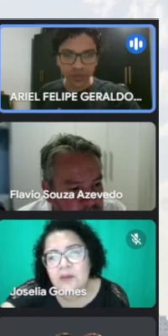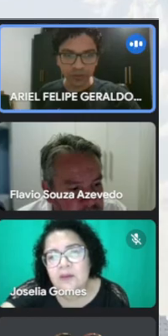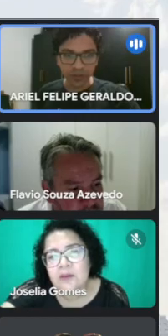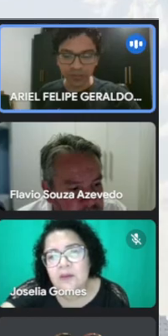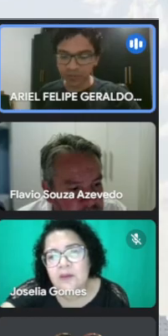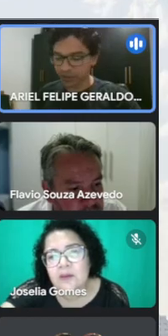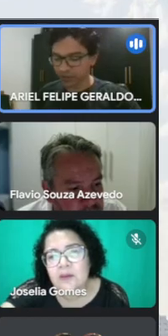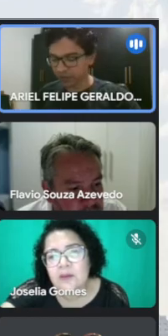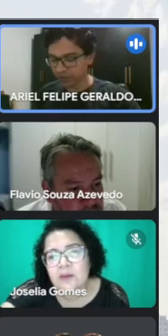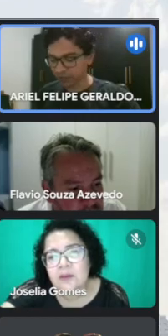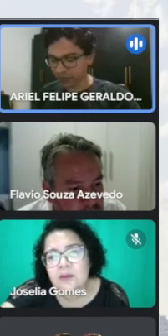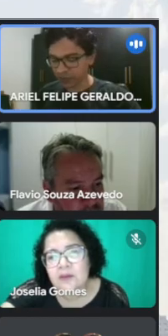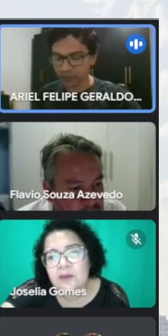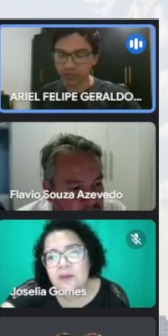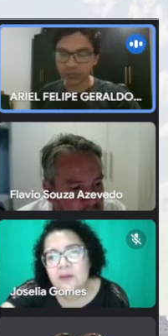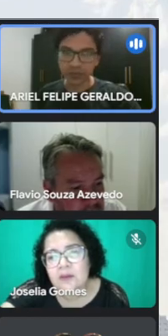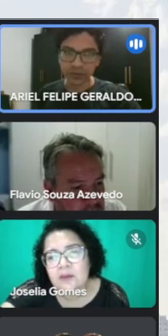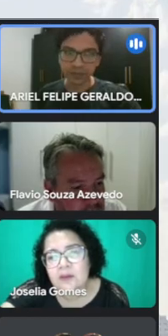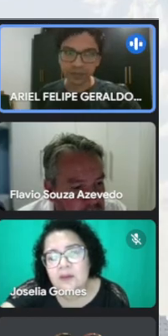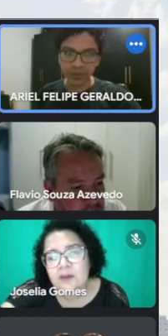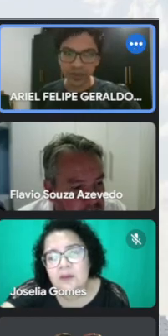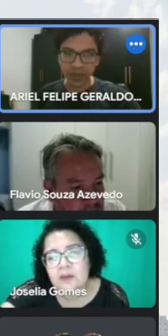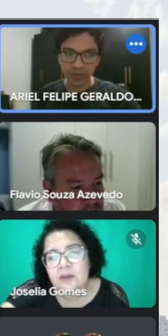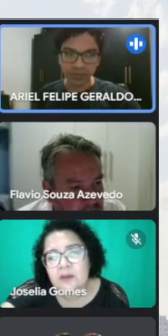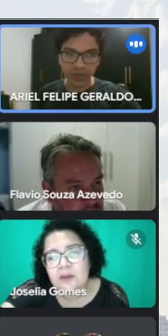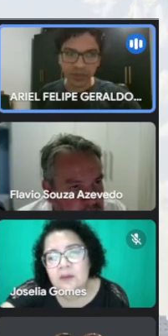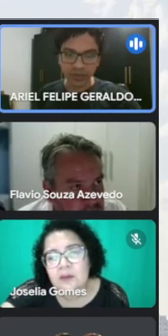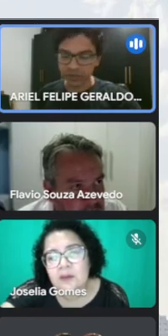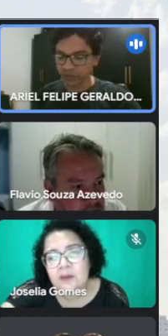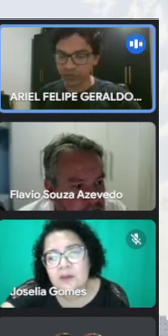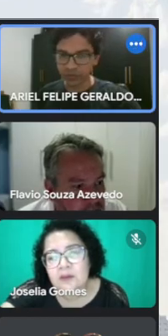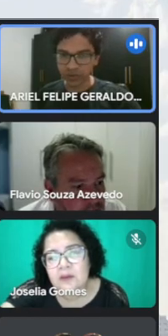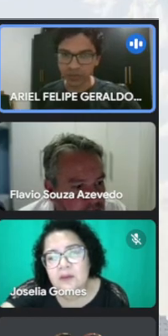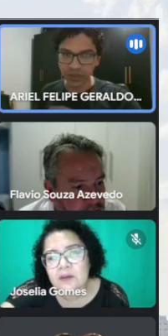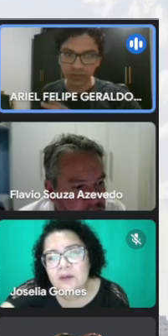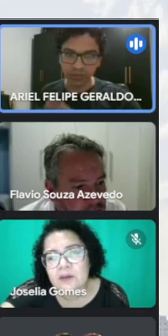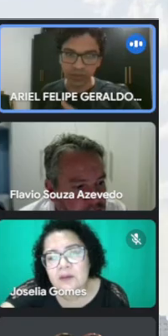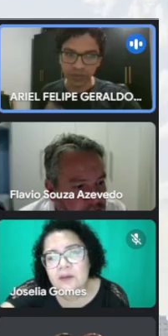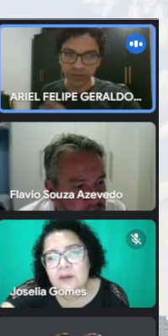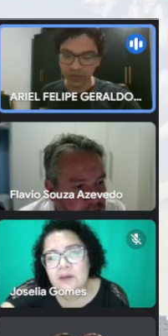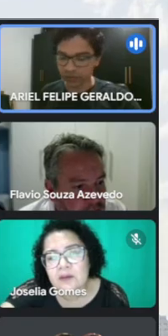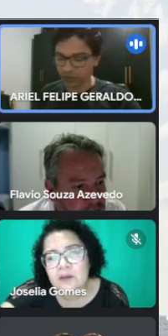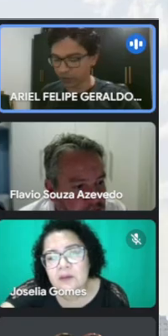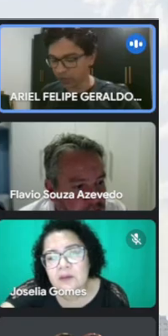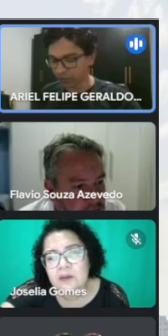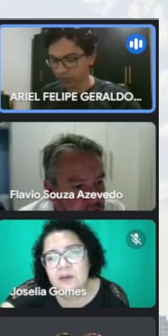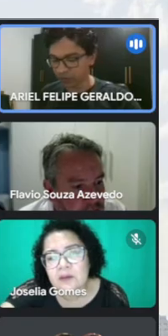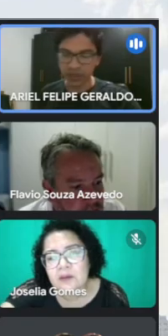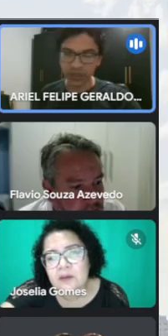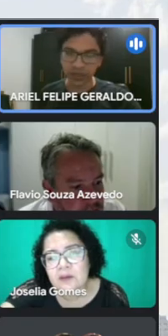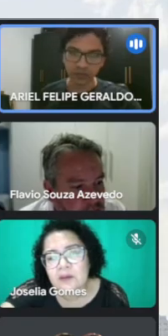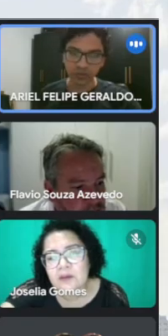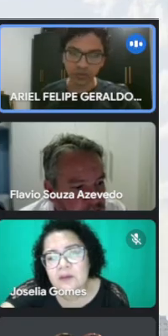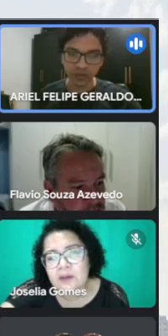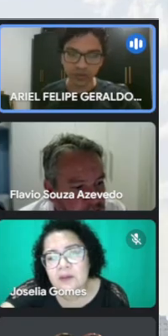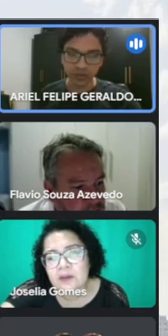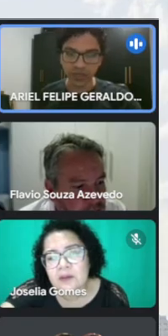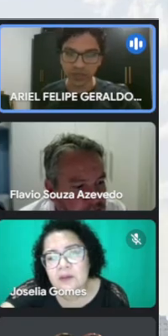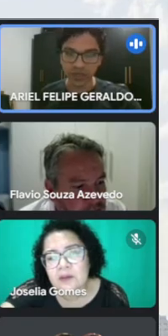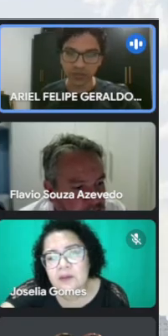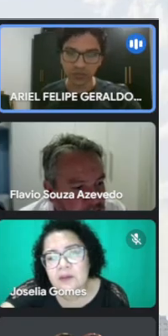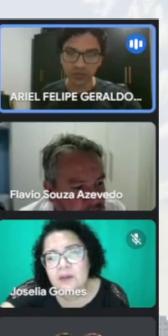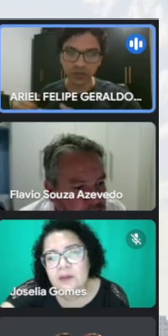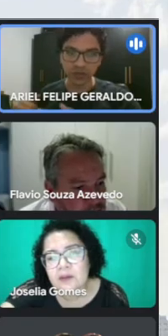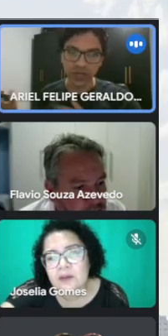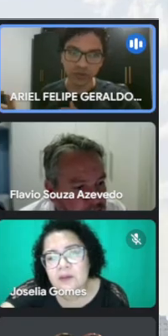achar um local para implementação, sei lá, como app, se funciona bem com app desses sistemas, lavouras,